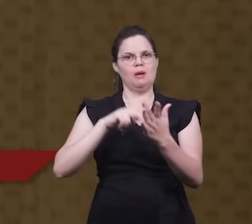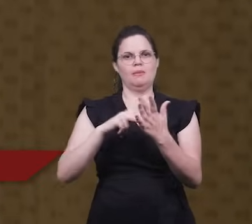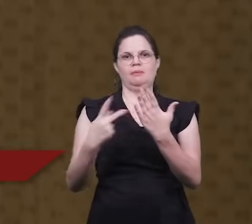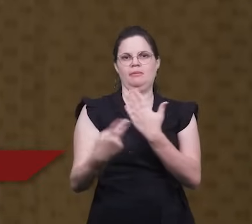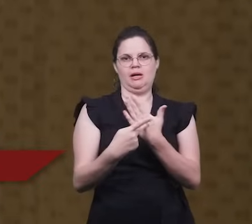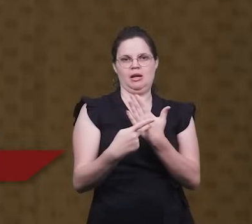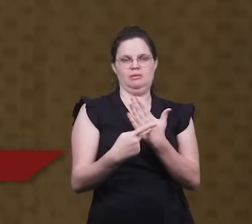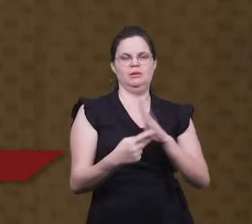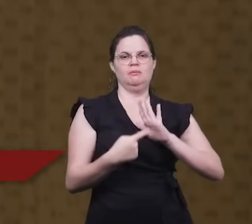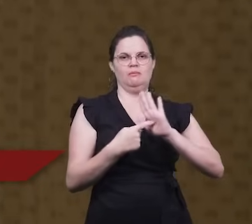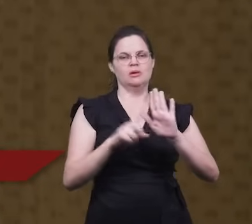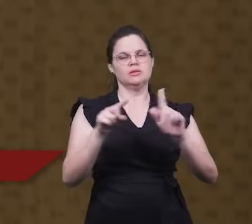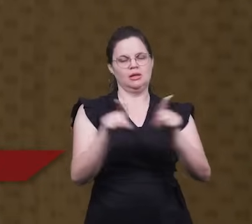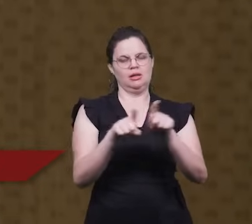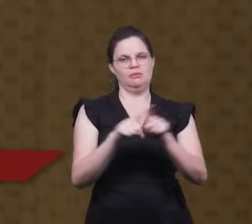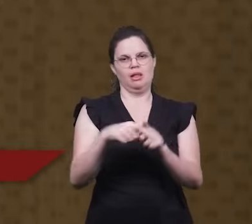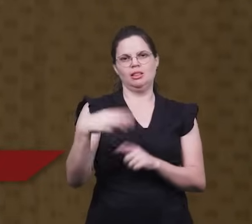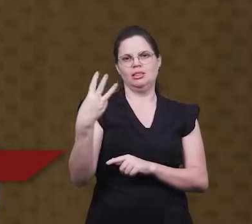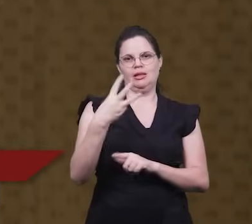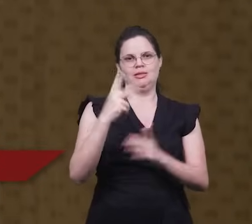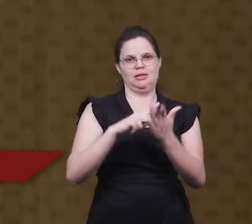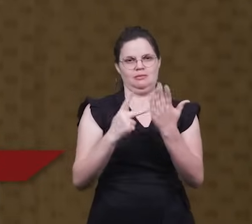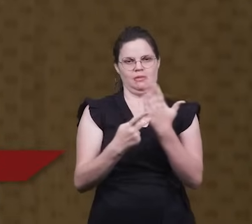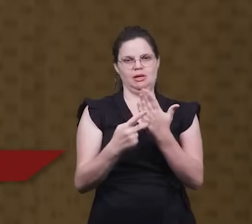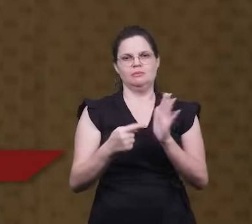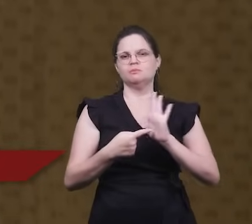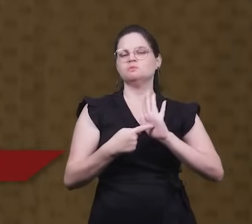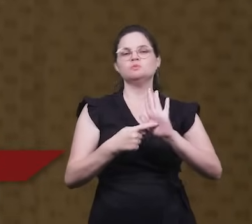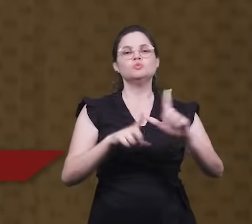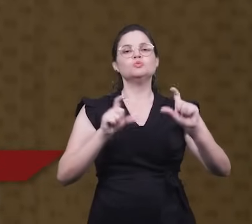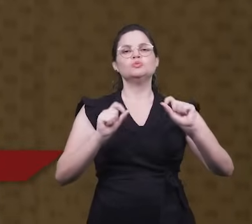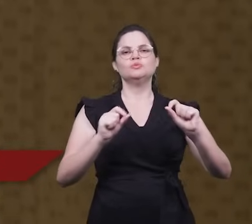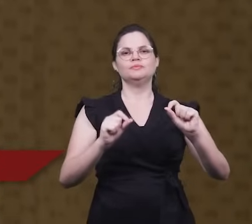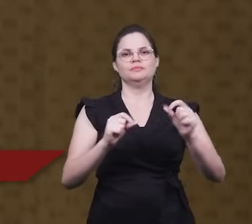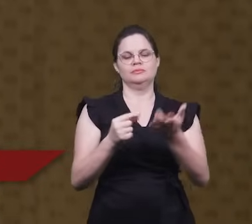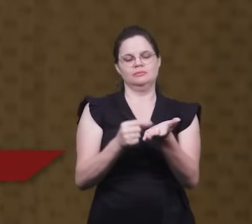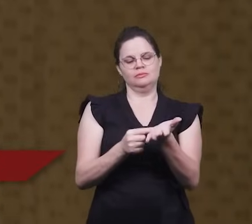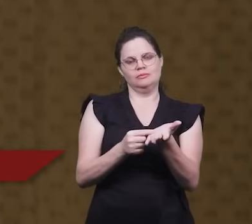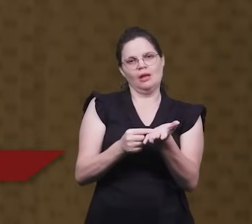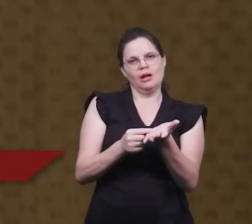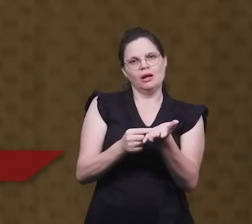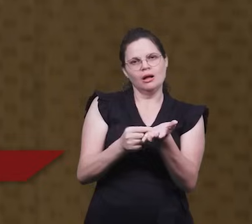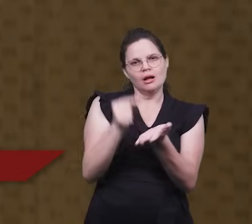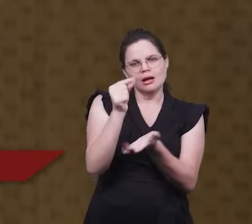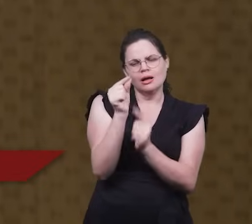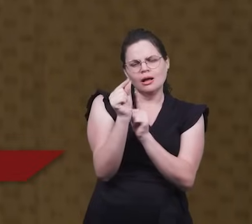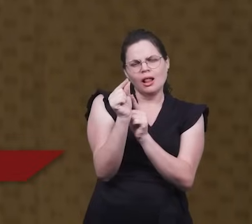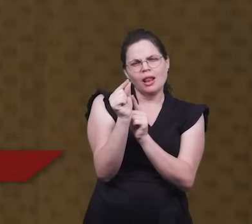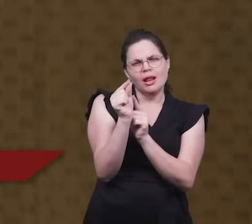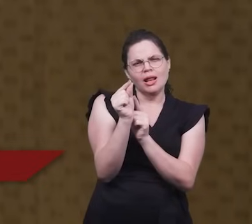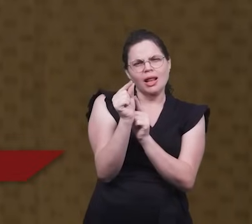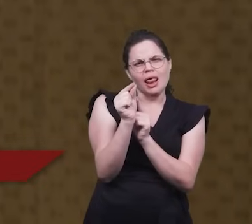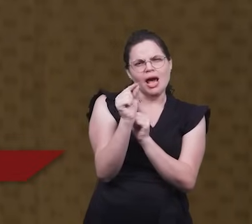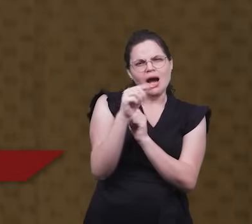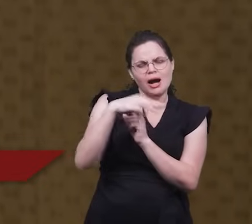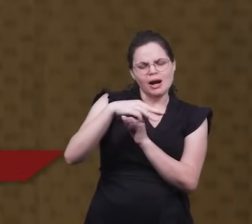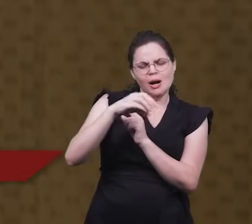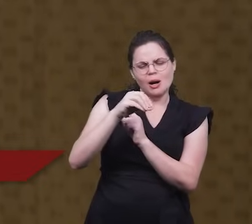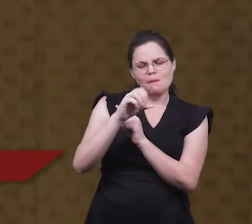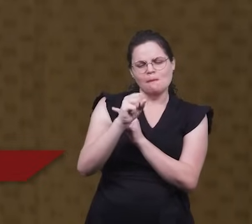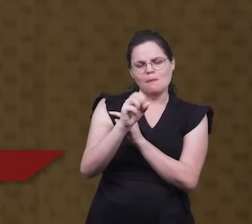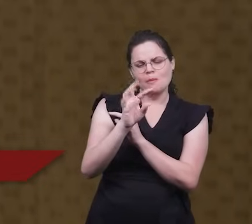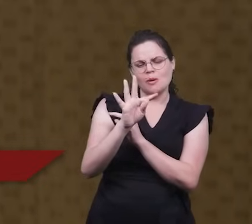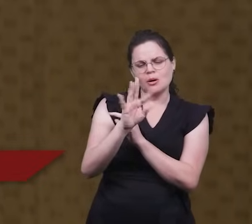contou, que foi também a terceira parábola correspondente à terceira carta, que foi a parábola do grão de mostarda, aquele grão de mostarda